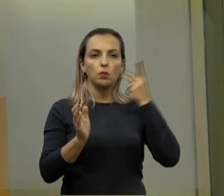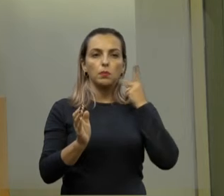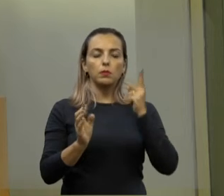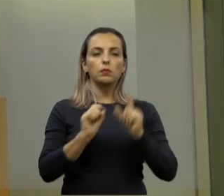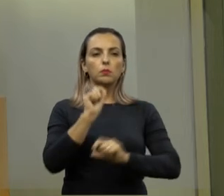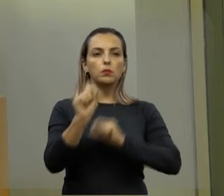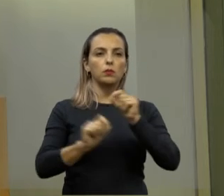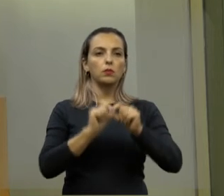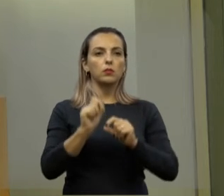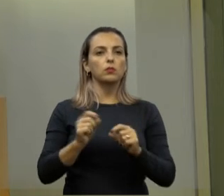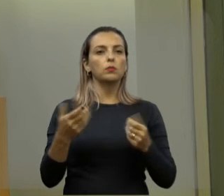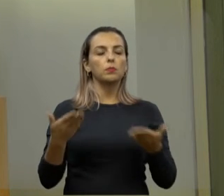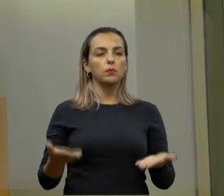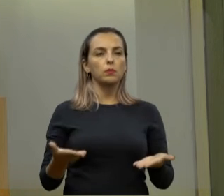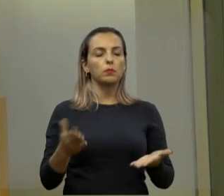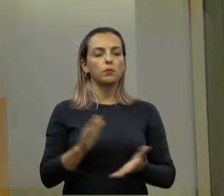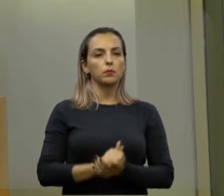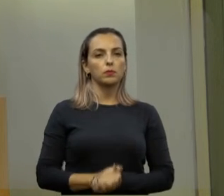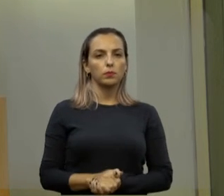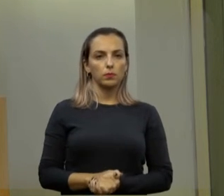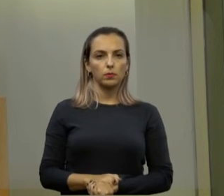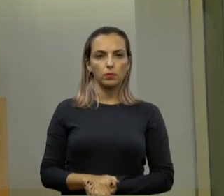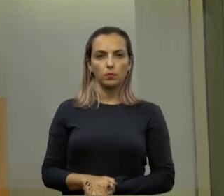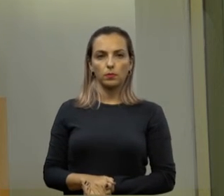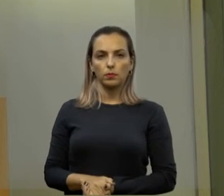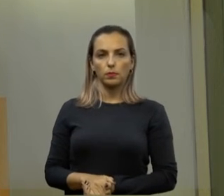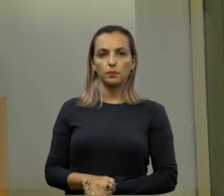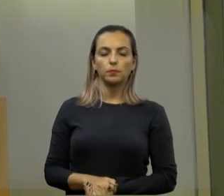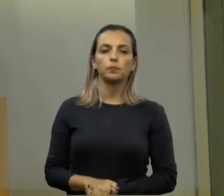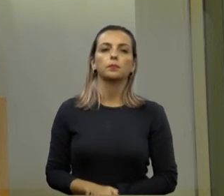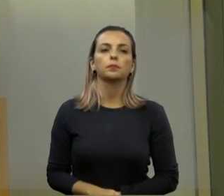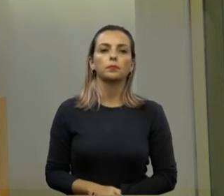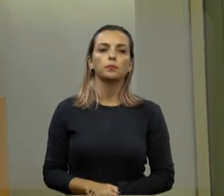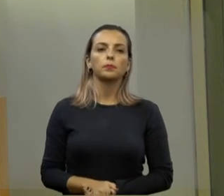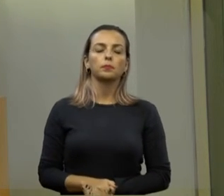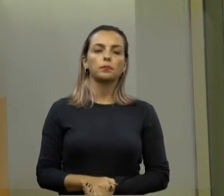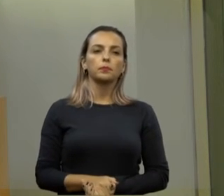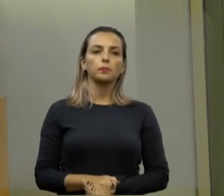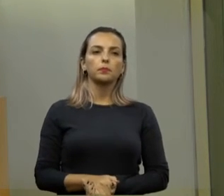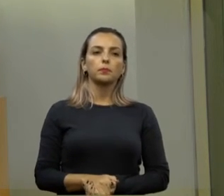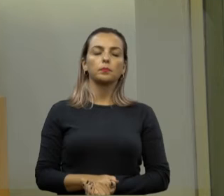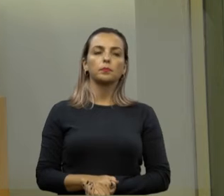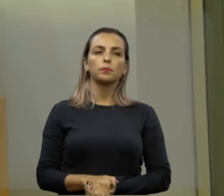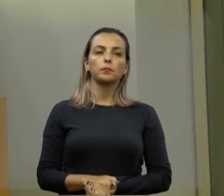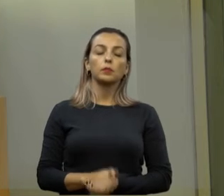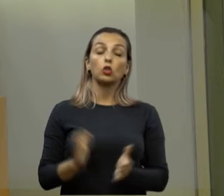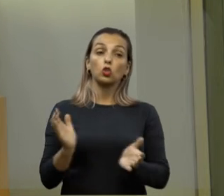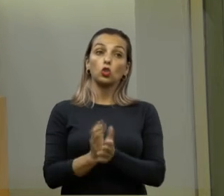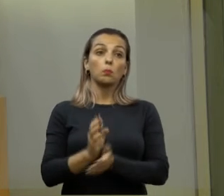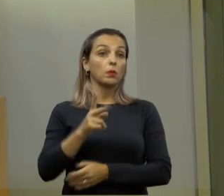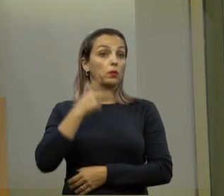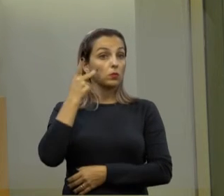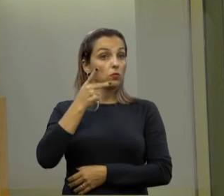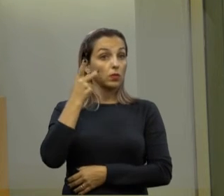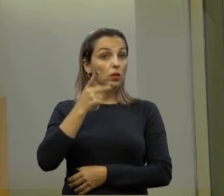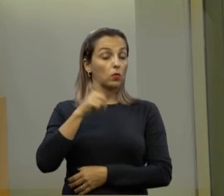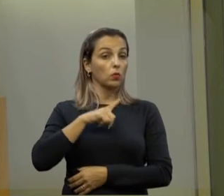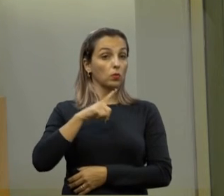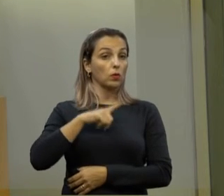Apolo Landim esse que você fala Rafael de Angeli gabibianco Excel pela aluna Meyer eu